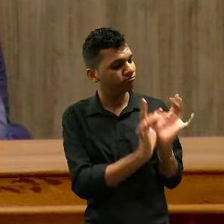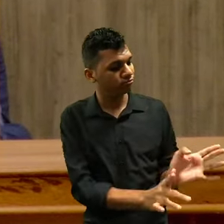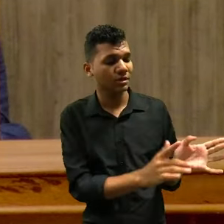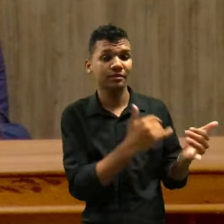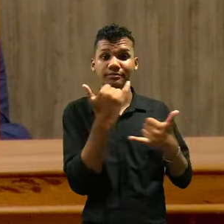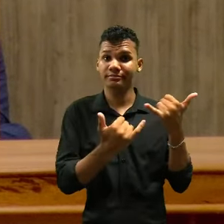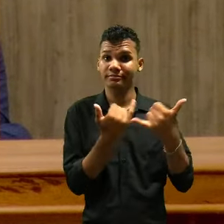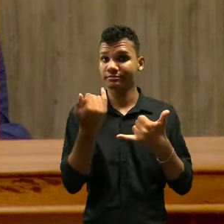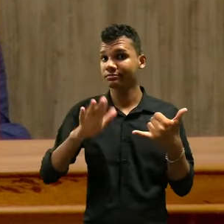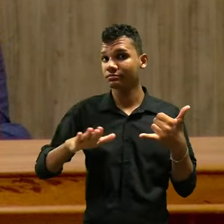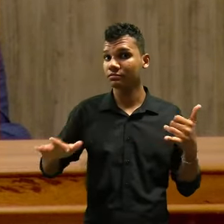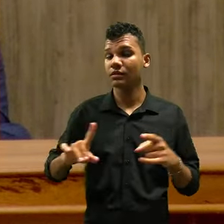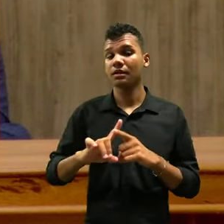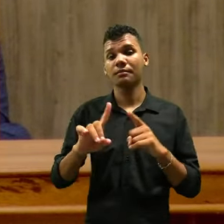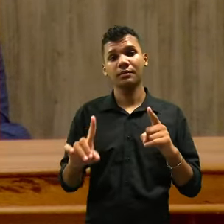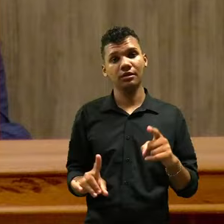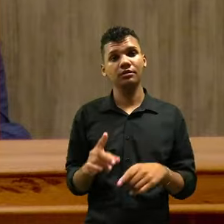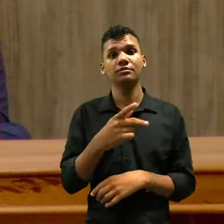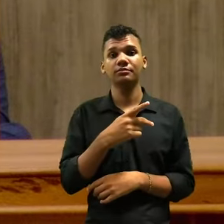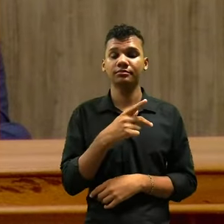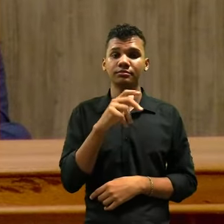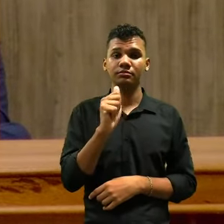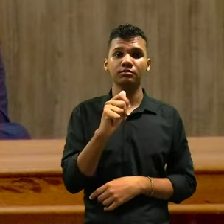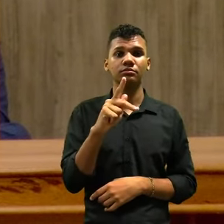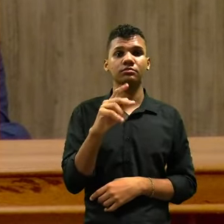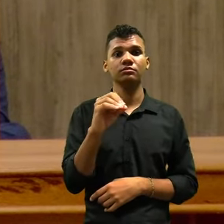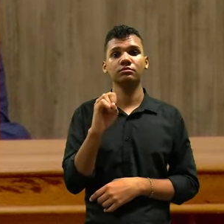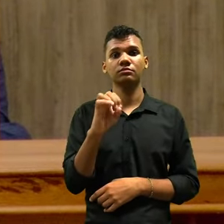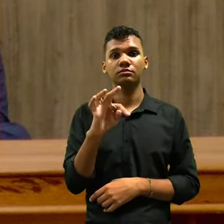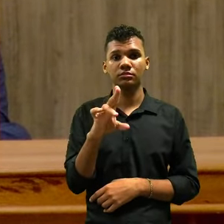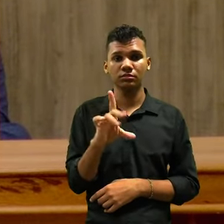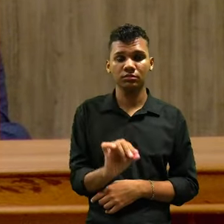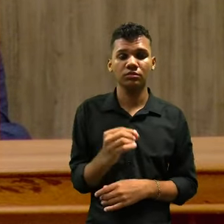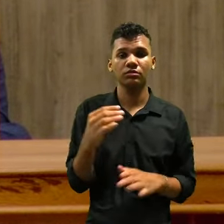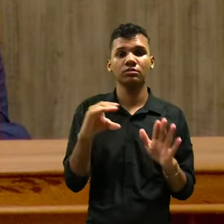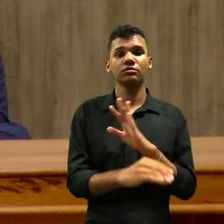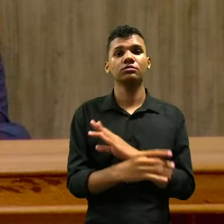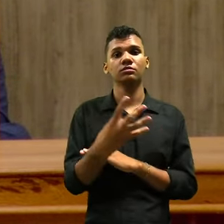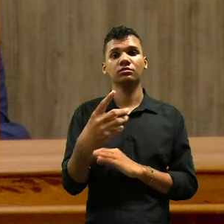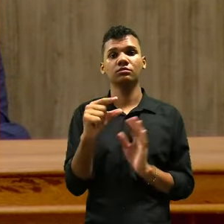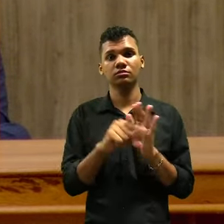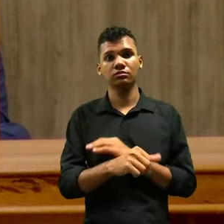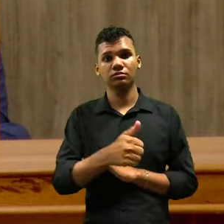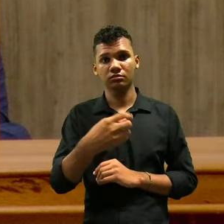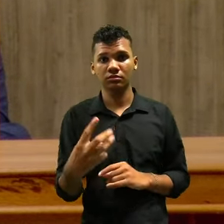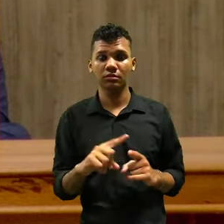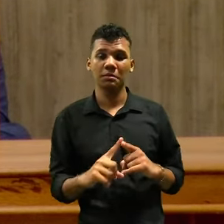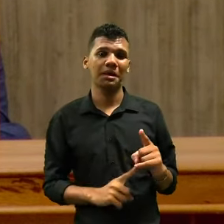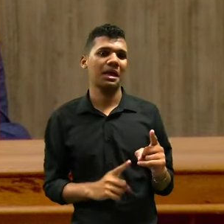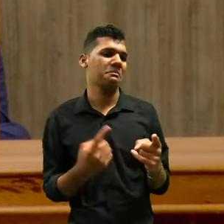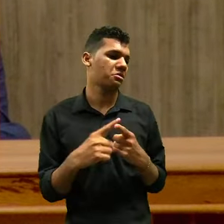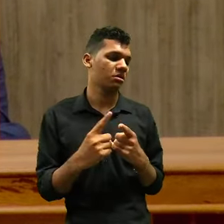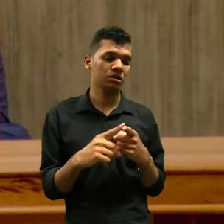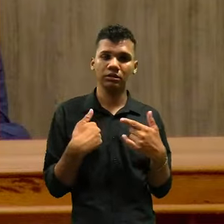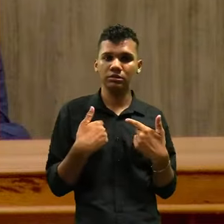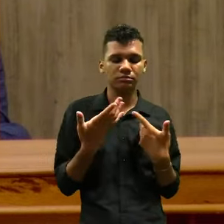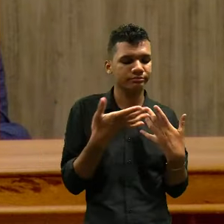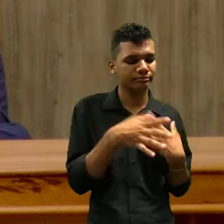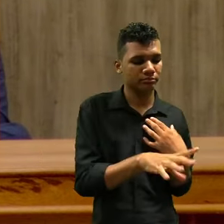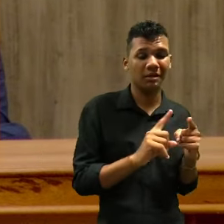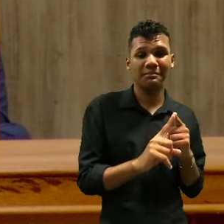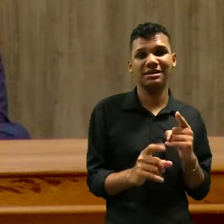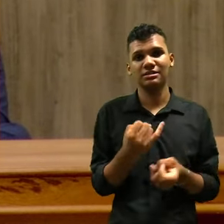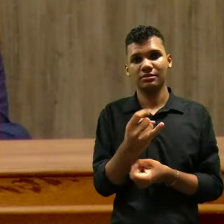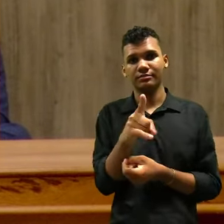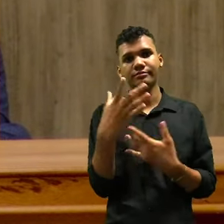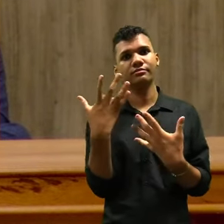menino aí o apóstolo São Paulo em Efésios 4:13 Não é porque eu queira não meus irmãos os senhores acreditam